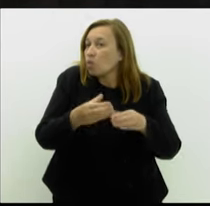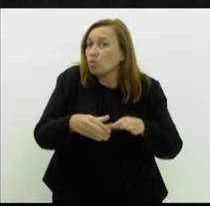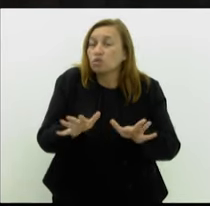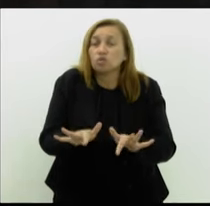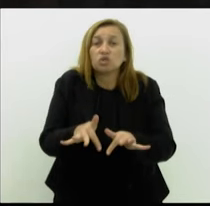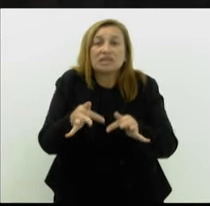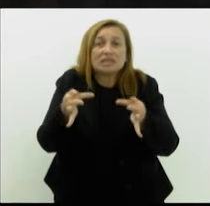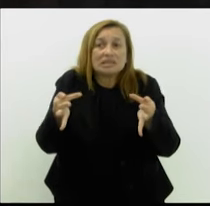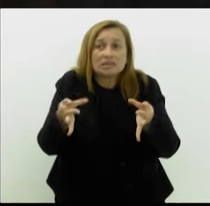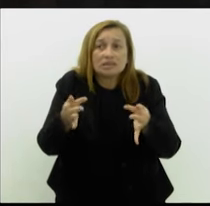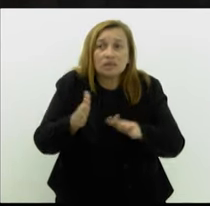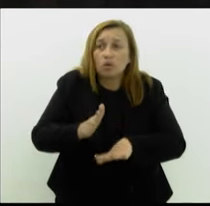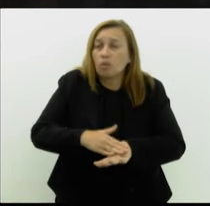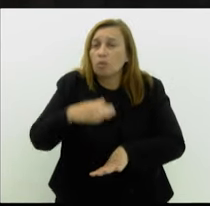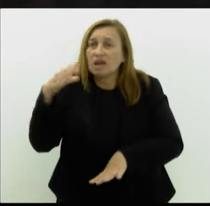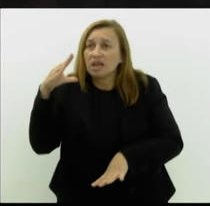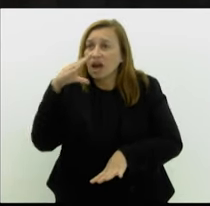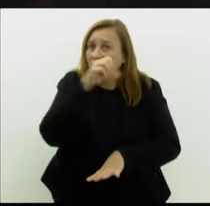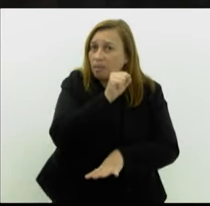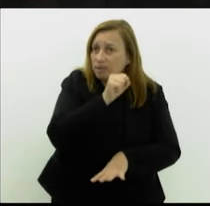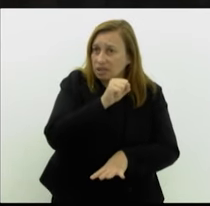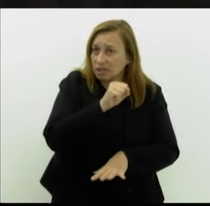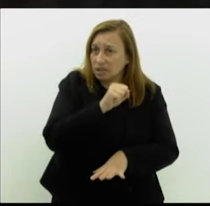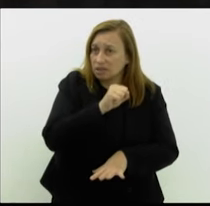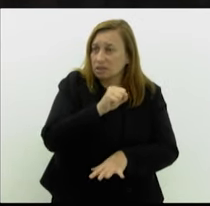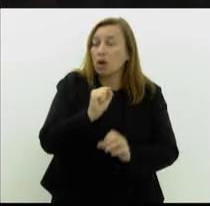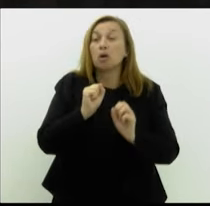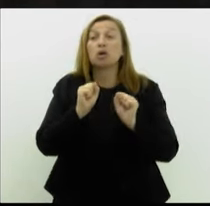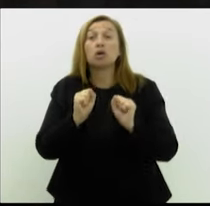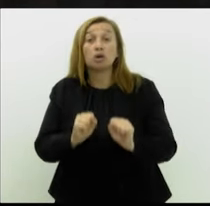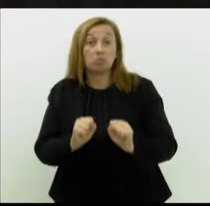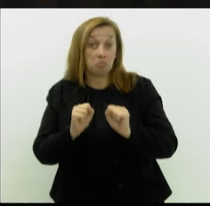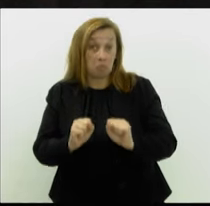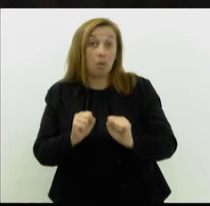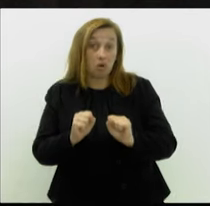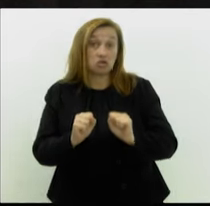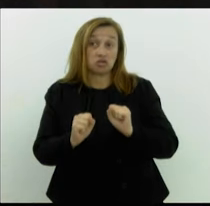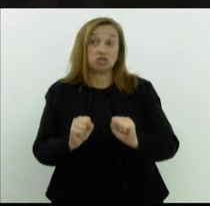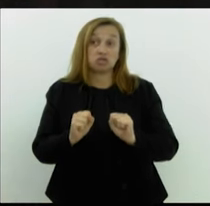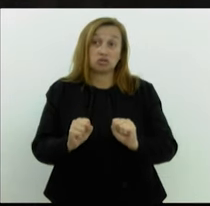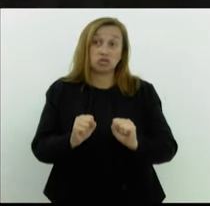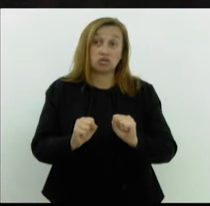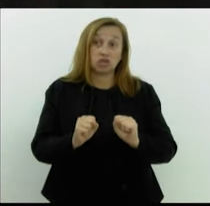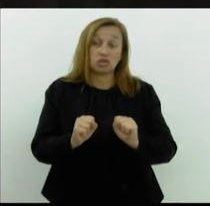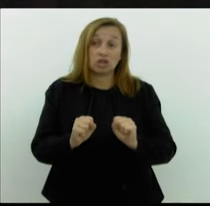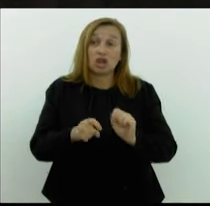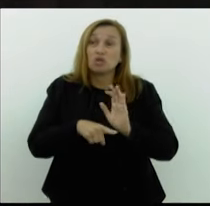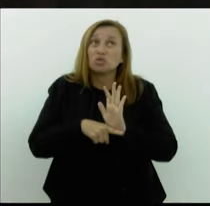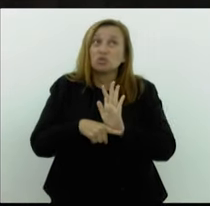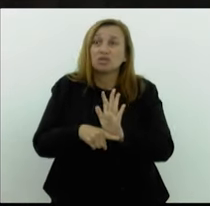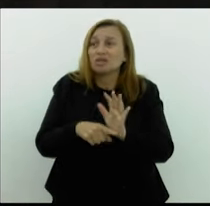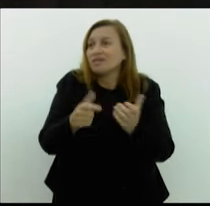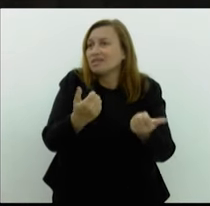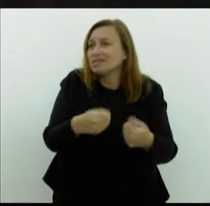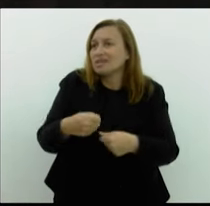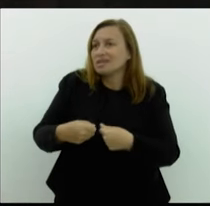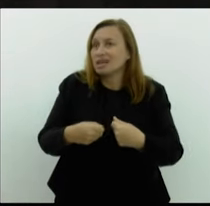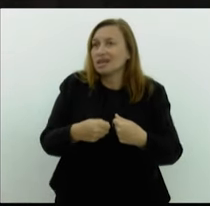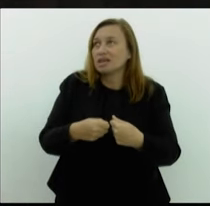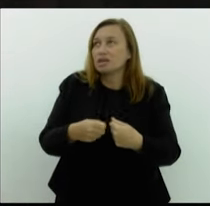dizer, com mais agilidade, e pode suprir carências de